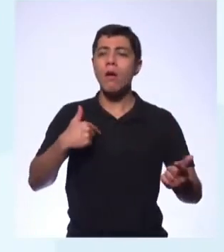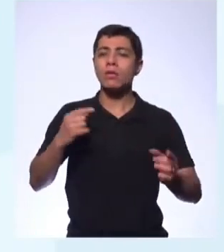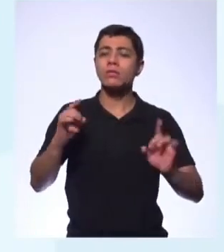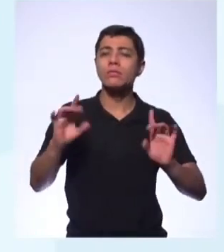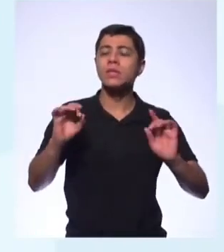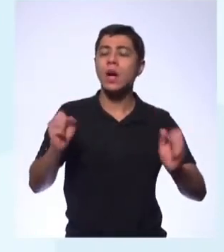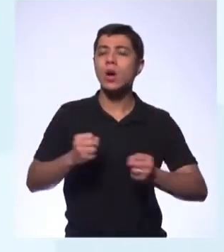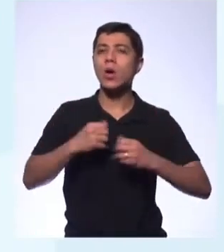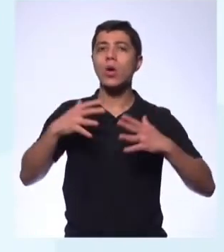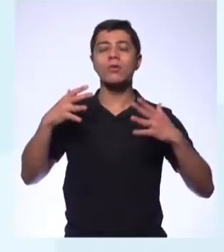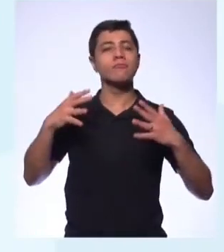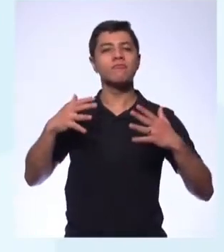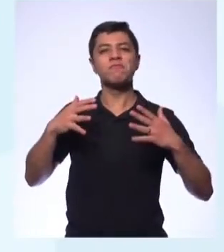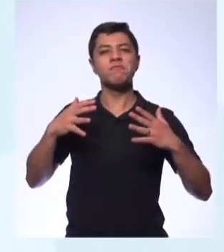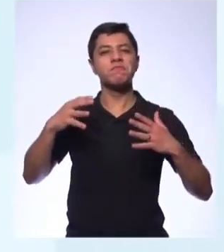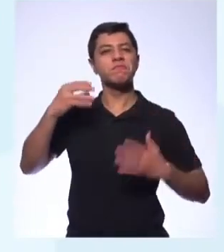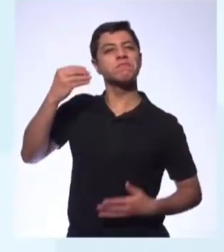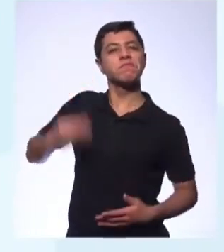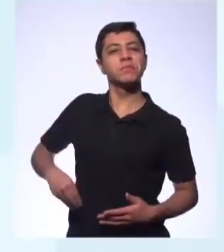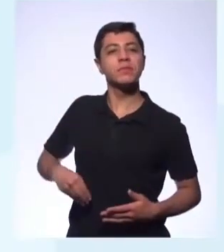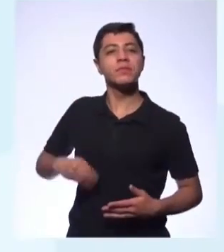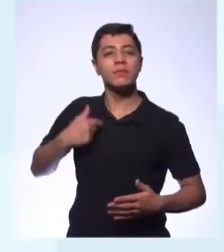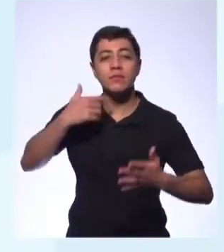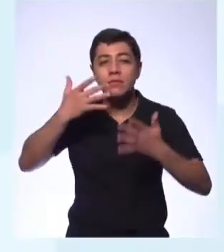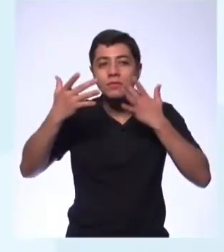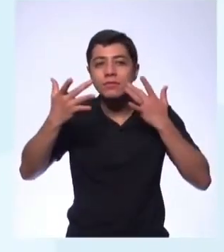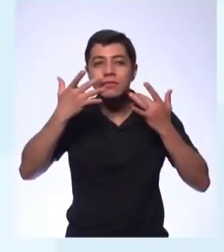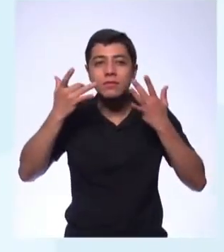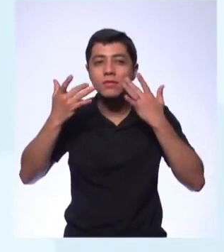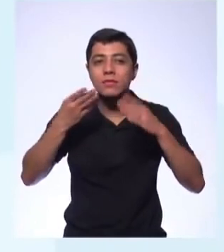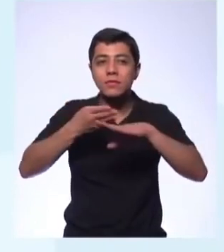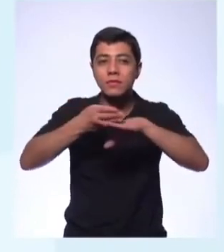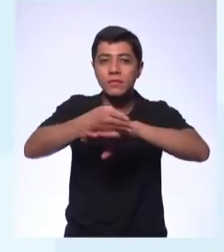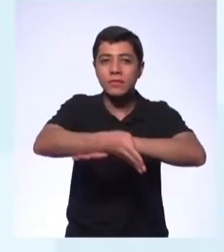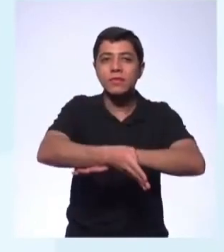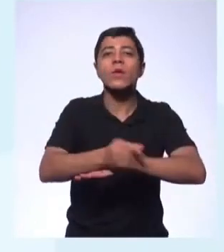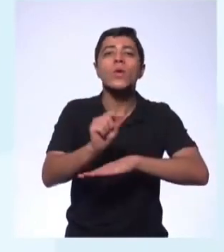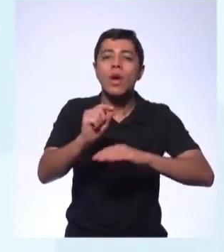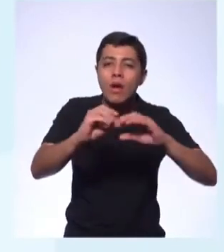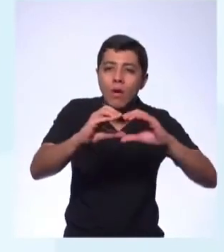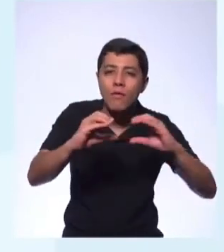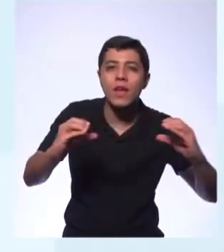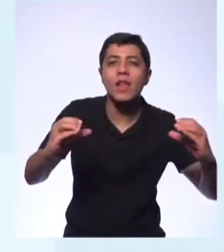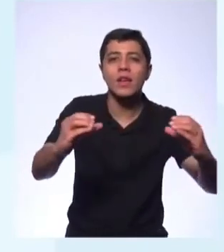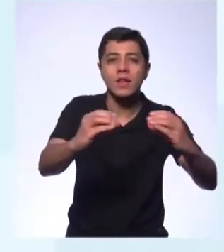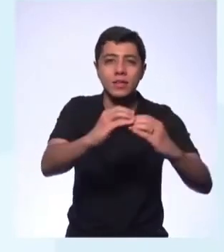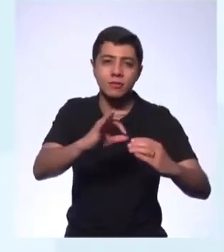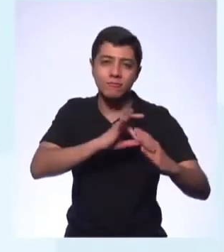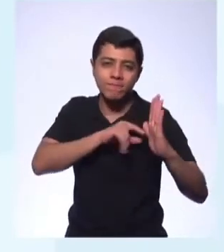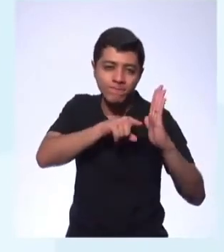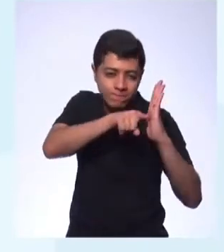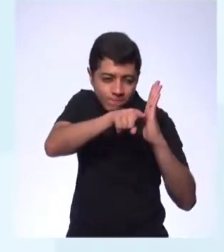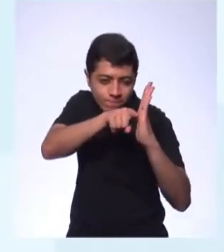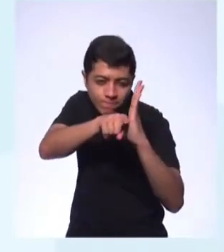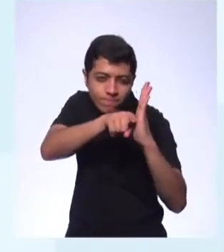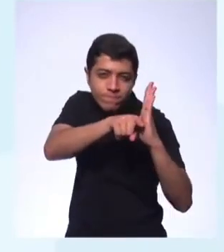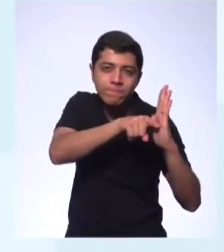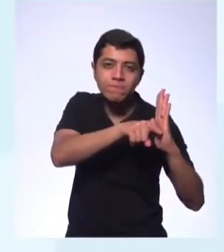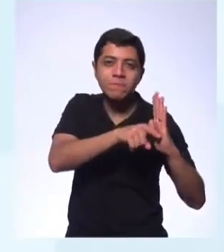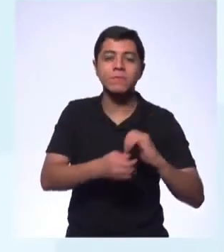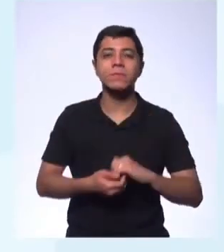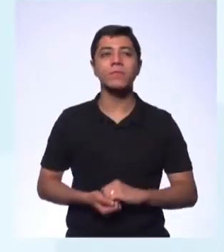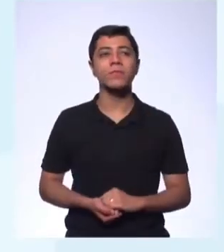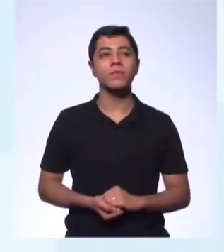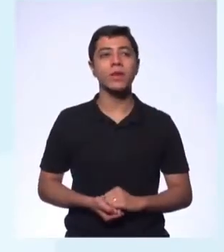e mais pândega a conferência da alfândega. O veículo.